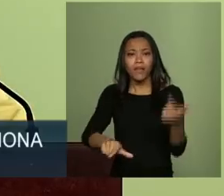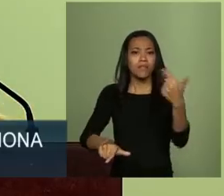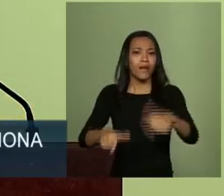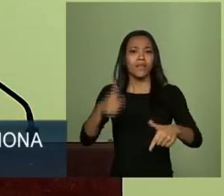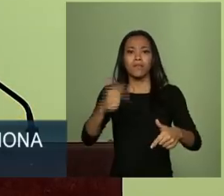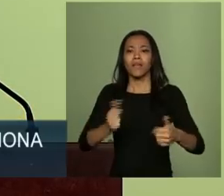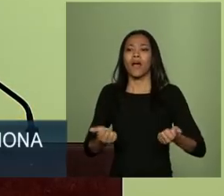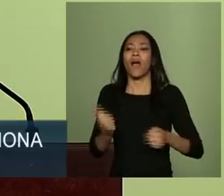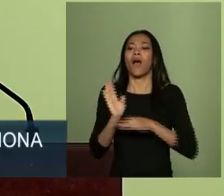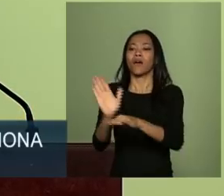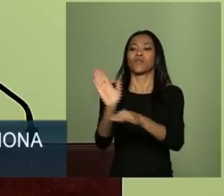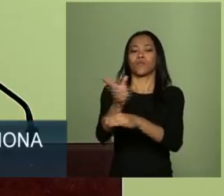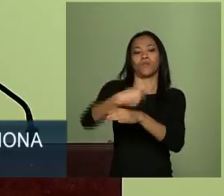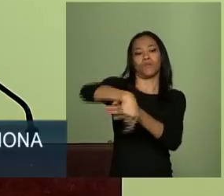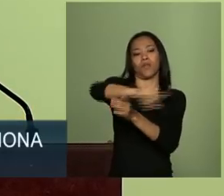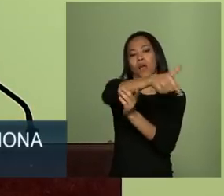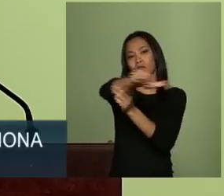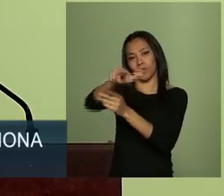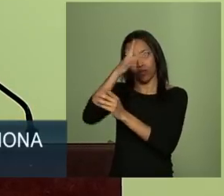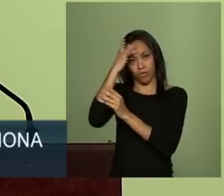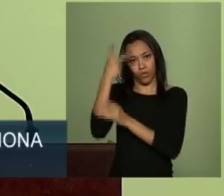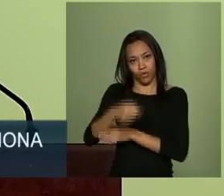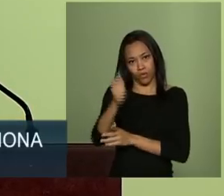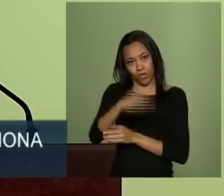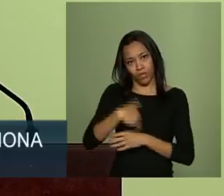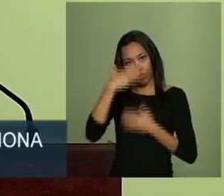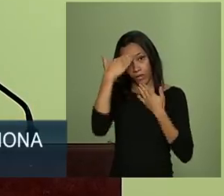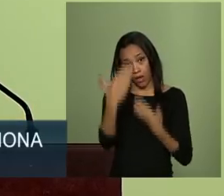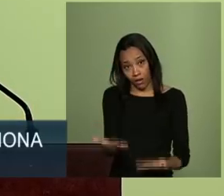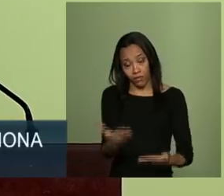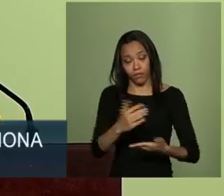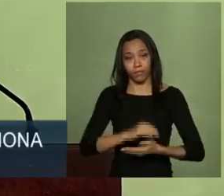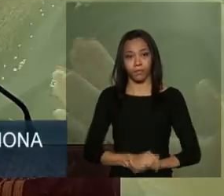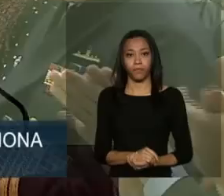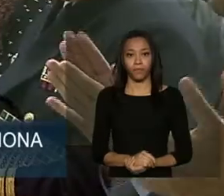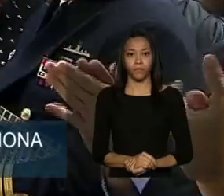em benefício da população brasileira. Muito obrigada.